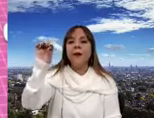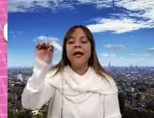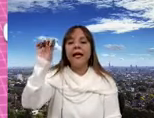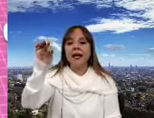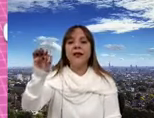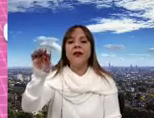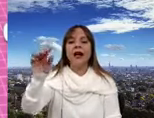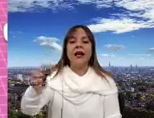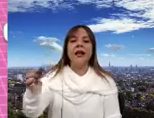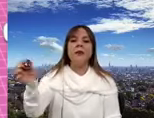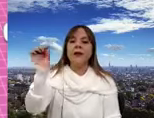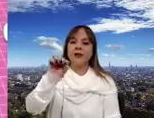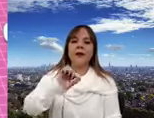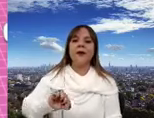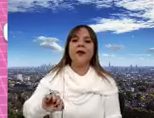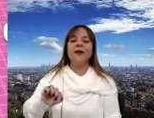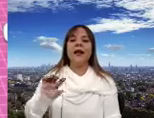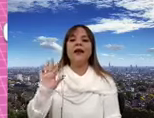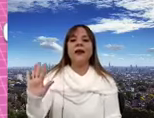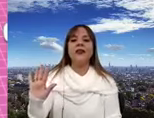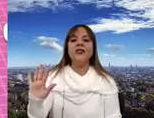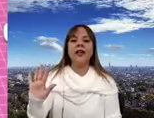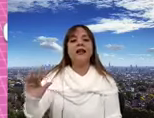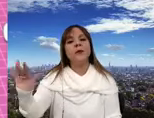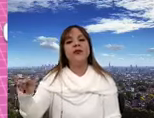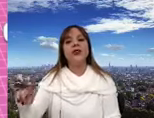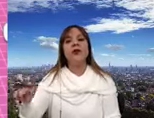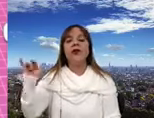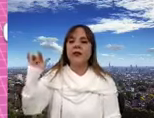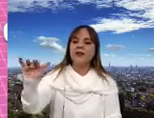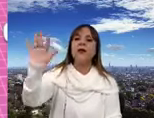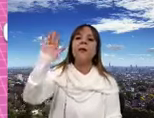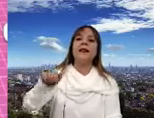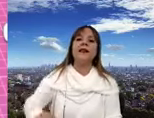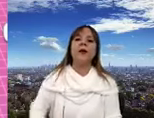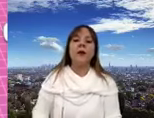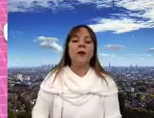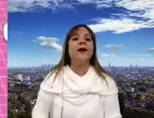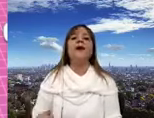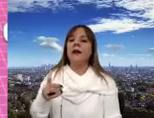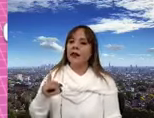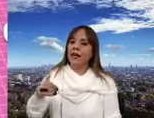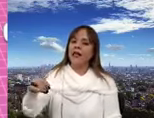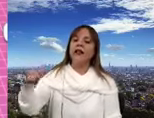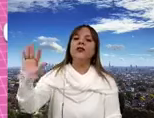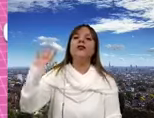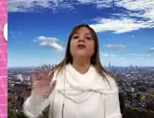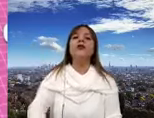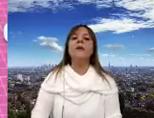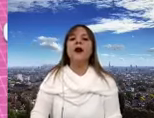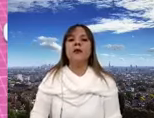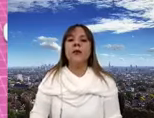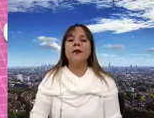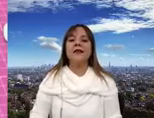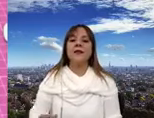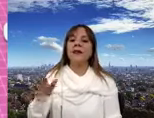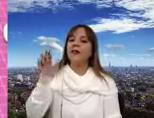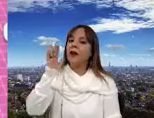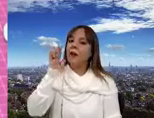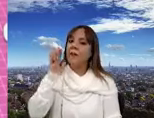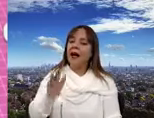no carrinho, põe a sua compra lá no carrinho e deixa lá. Depois do dia 8, aí você completa a compra e aí tudo normal, tá bom? Porque essa plataforma